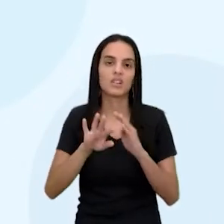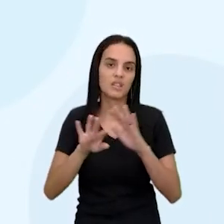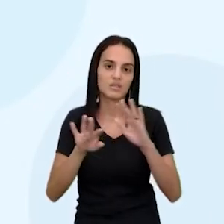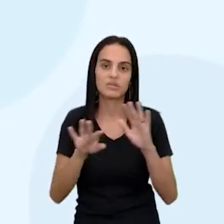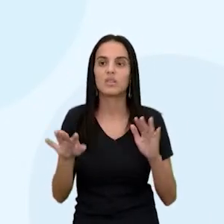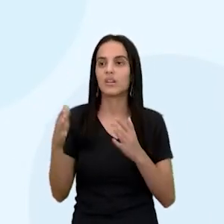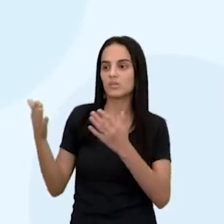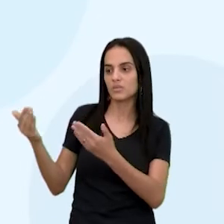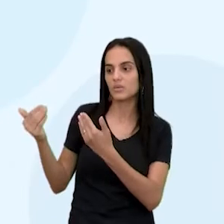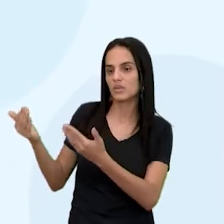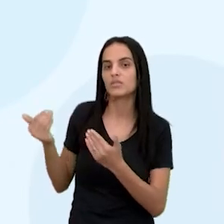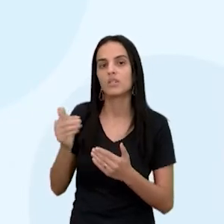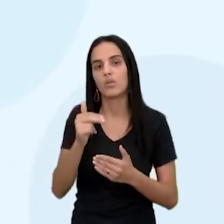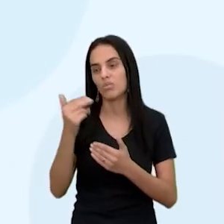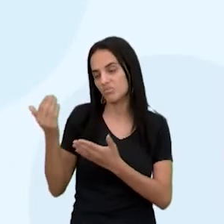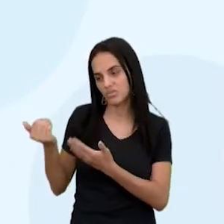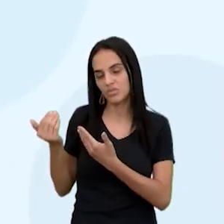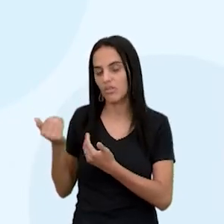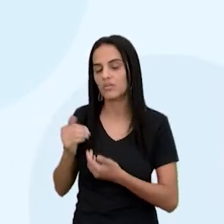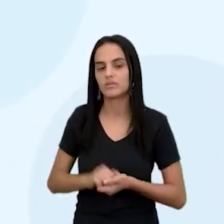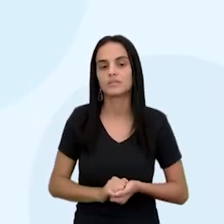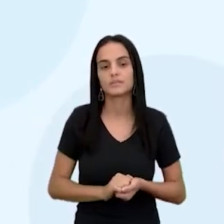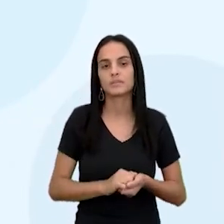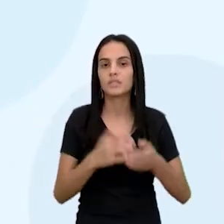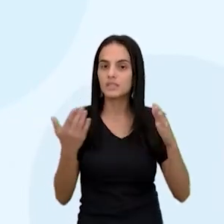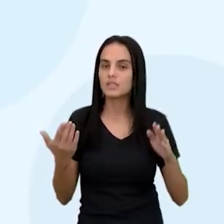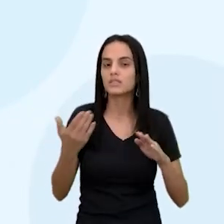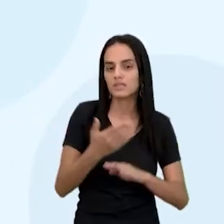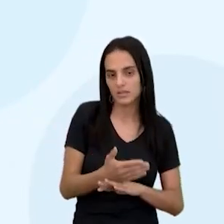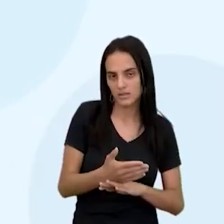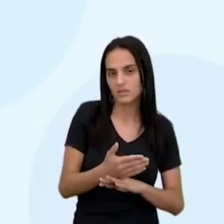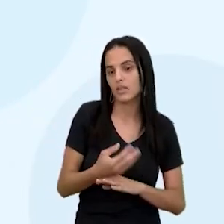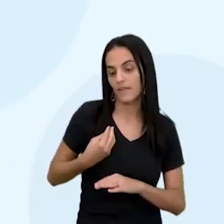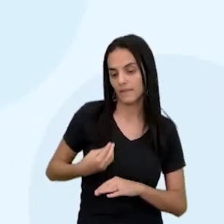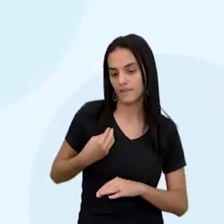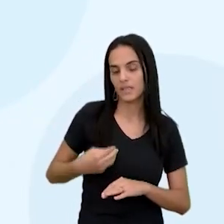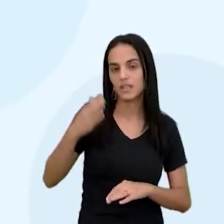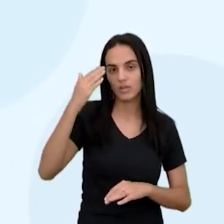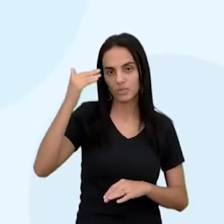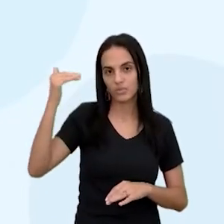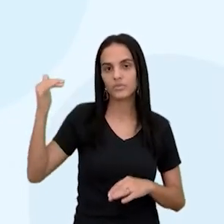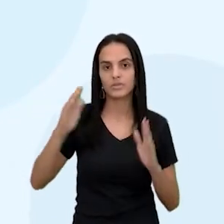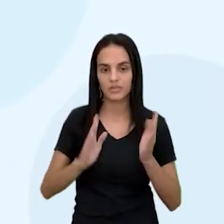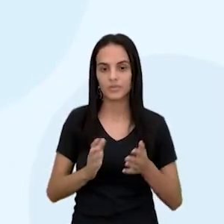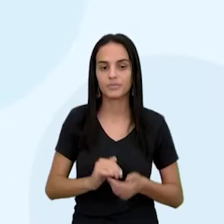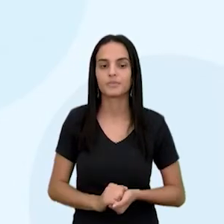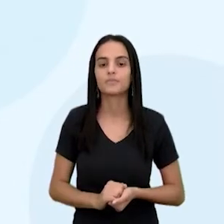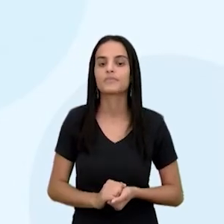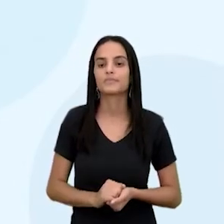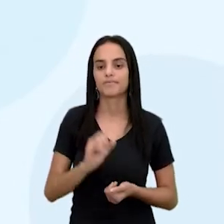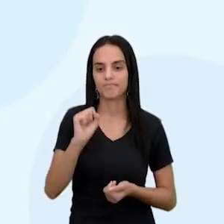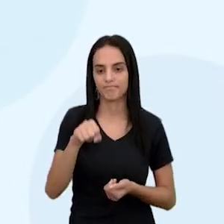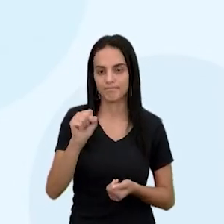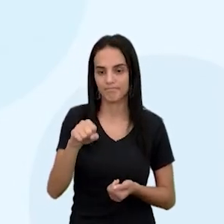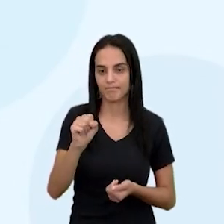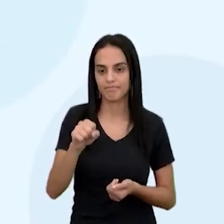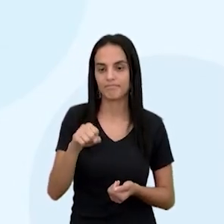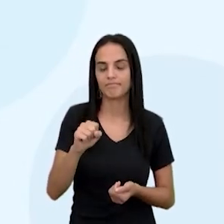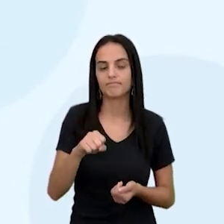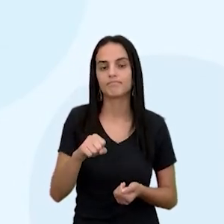popular no século XIV com a peste negra. E aí, aquela população que tinha quase dobrado, ela perde 1/3 dos seus habitantes.